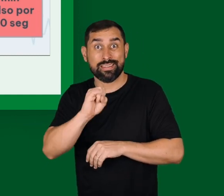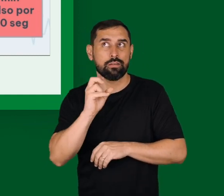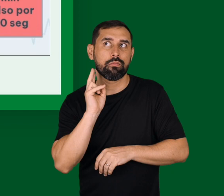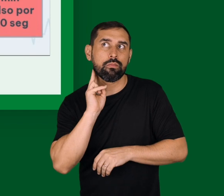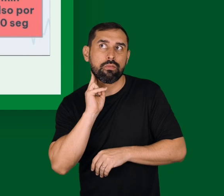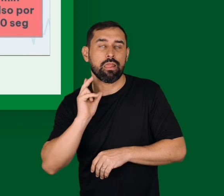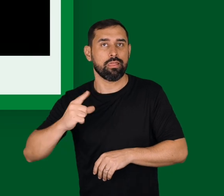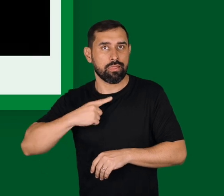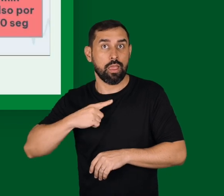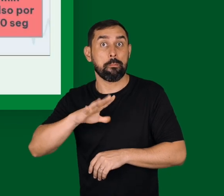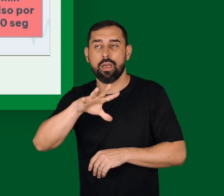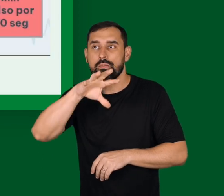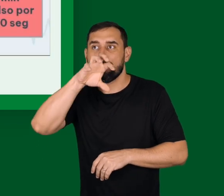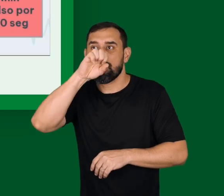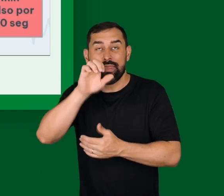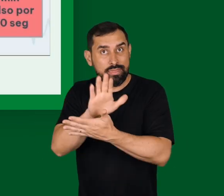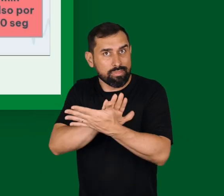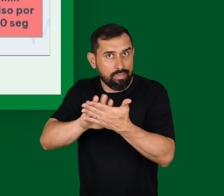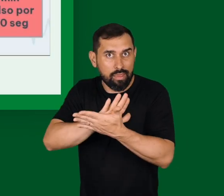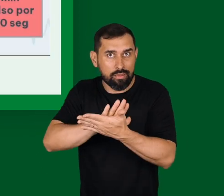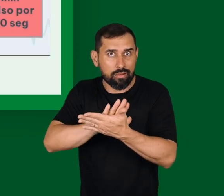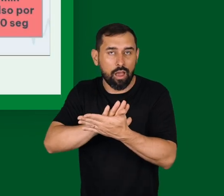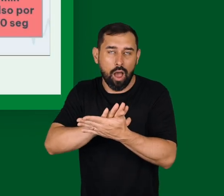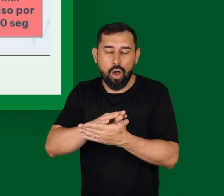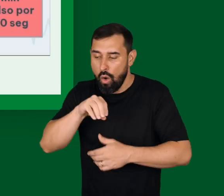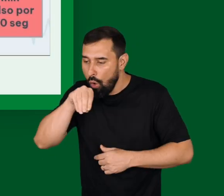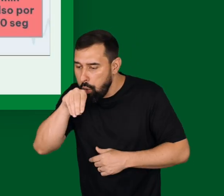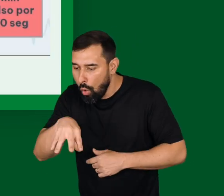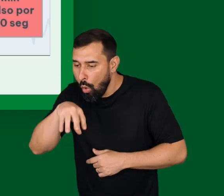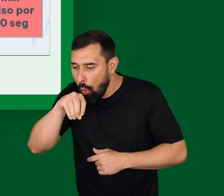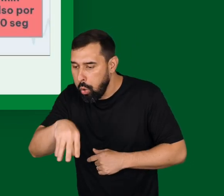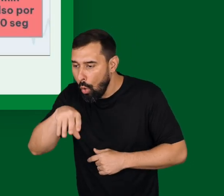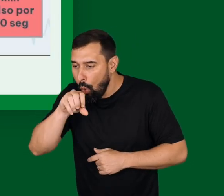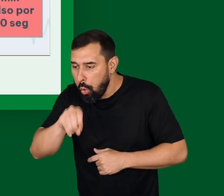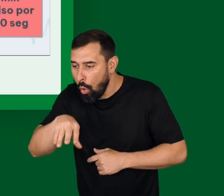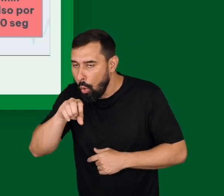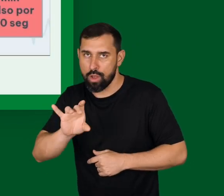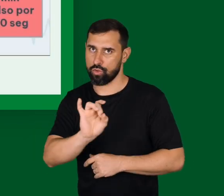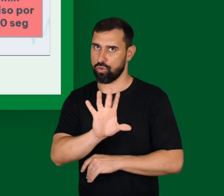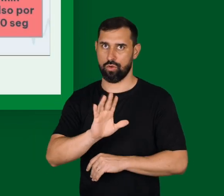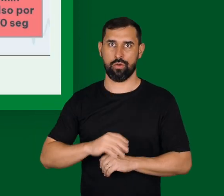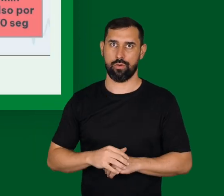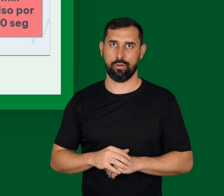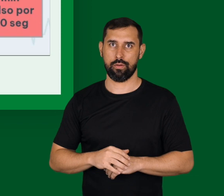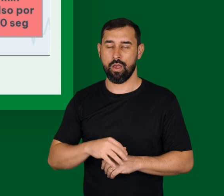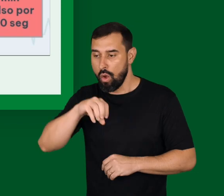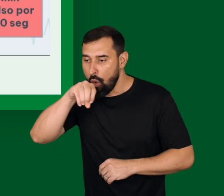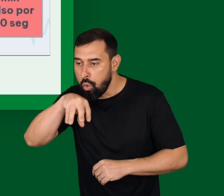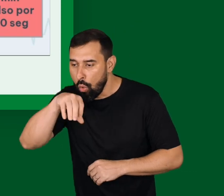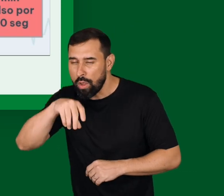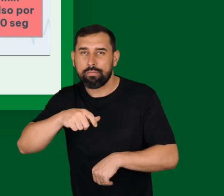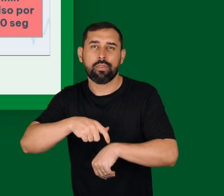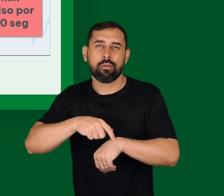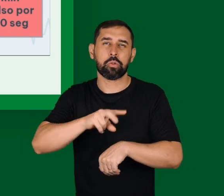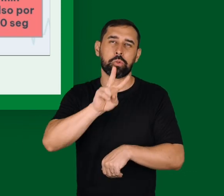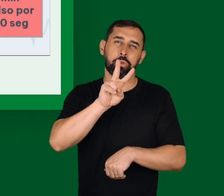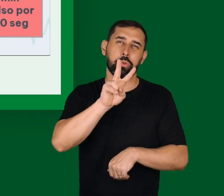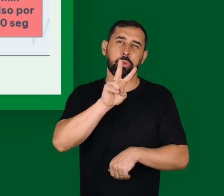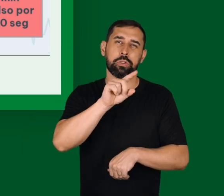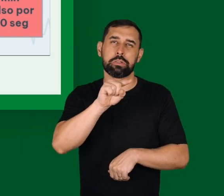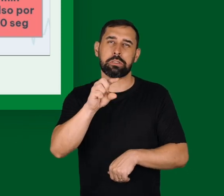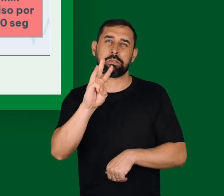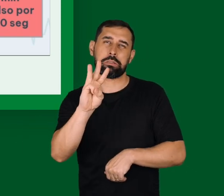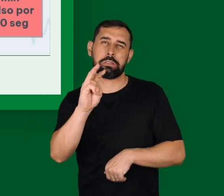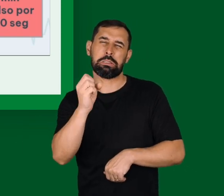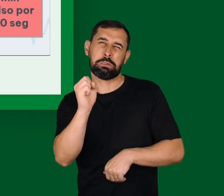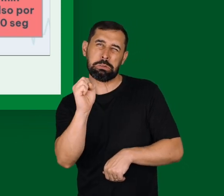respiração, compressão e ventilação. Se ela tem pulso presente e somente não respira, a gente faz o resgate ventilatório.